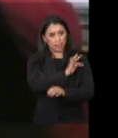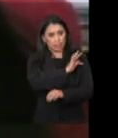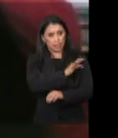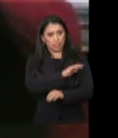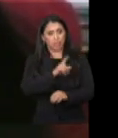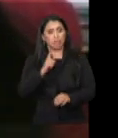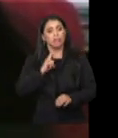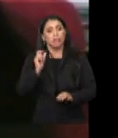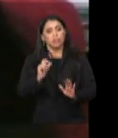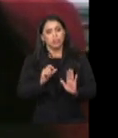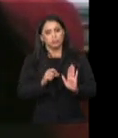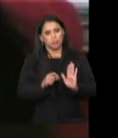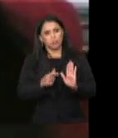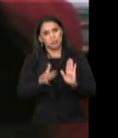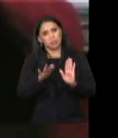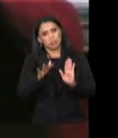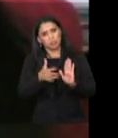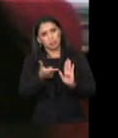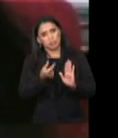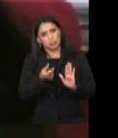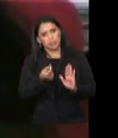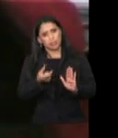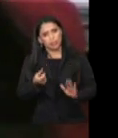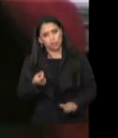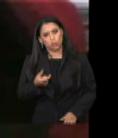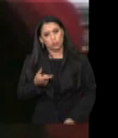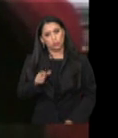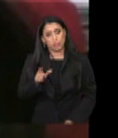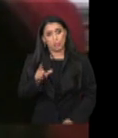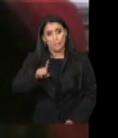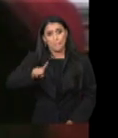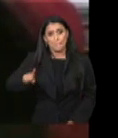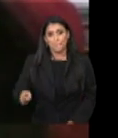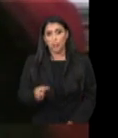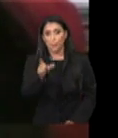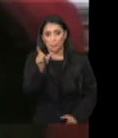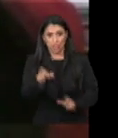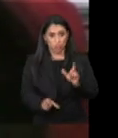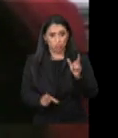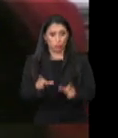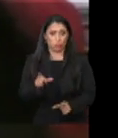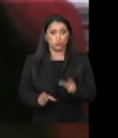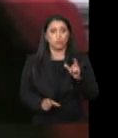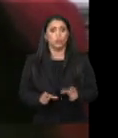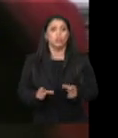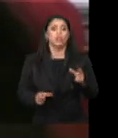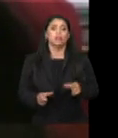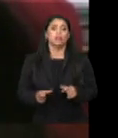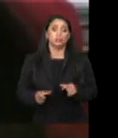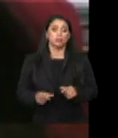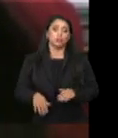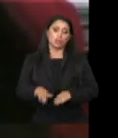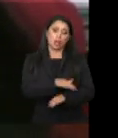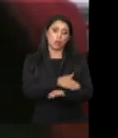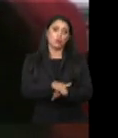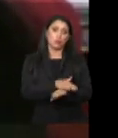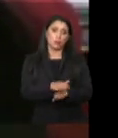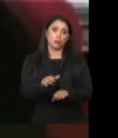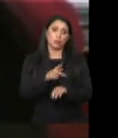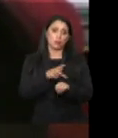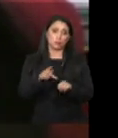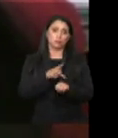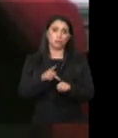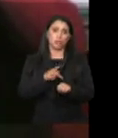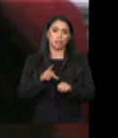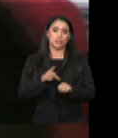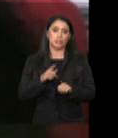Estimativa de cerca de 222 mil pessoas em situação de ruas no país número que expressa